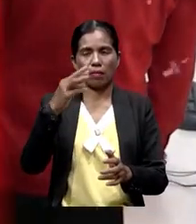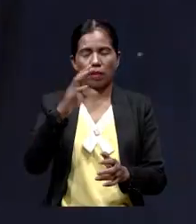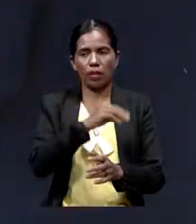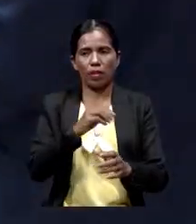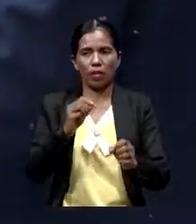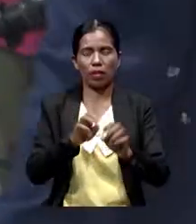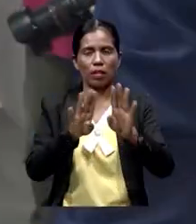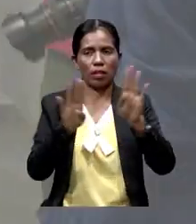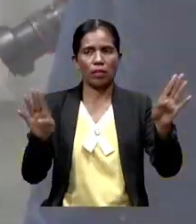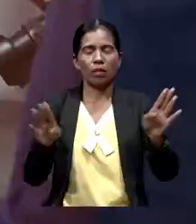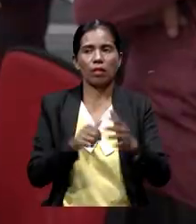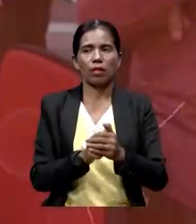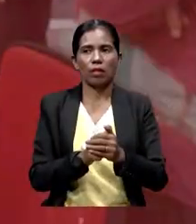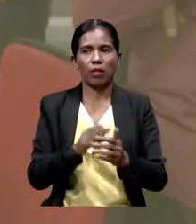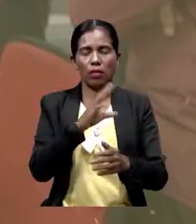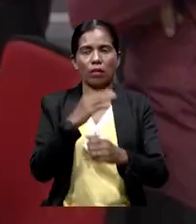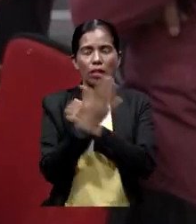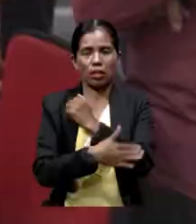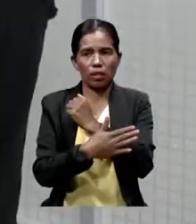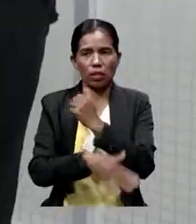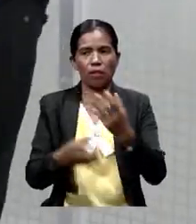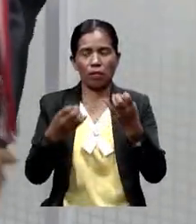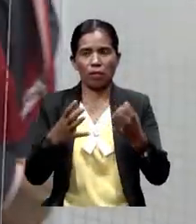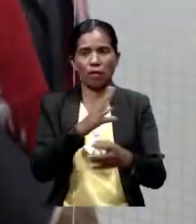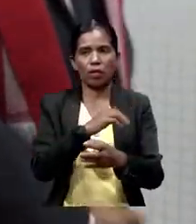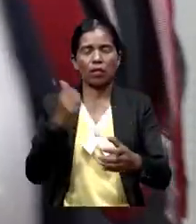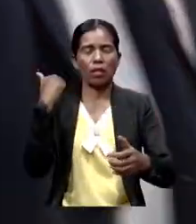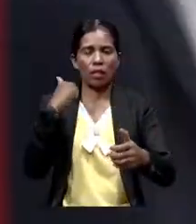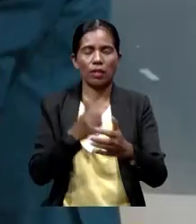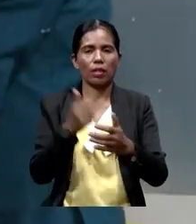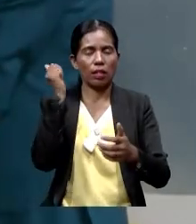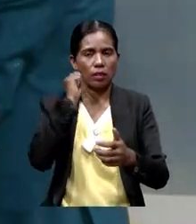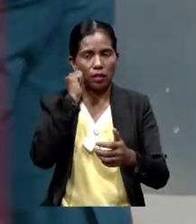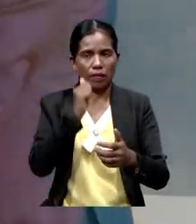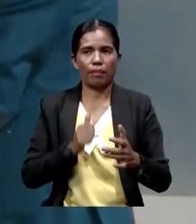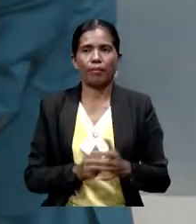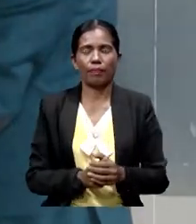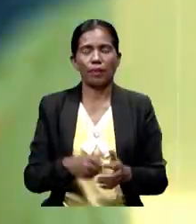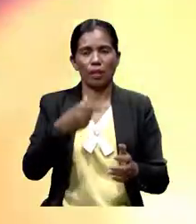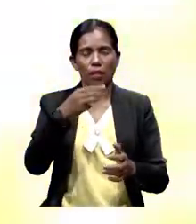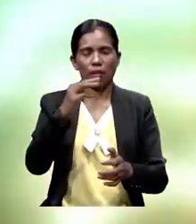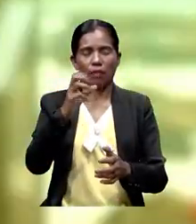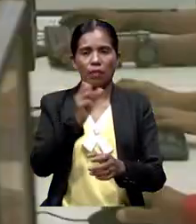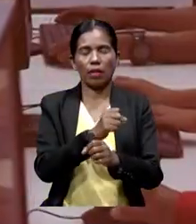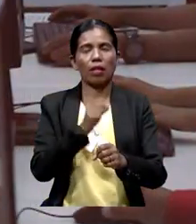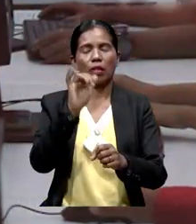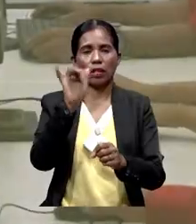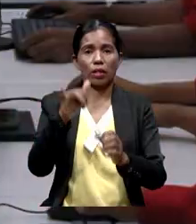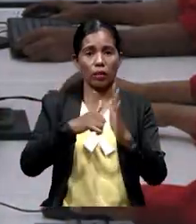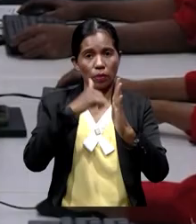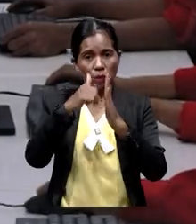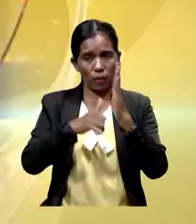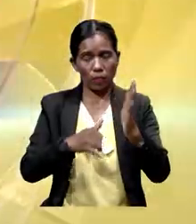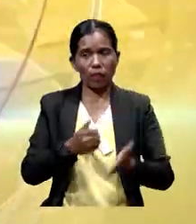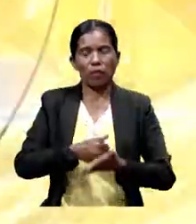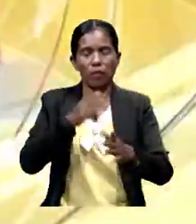cobre território nacional, no mos nação balon e sudoeste asiático no Pacífico. Gemen mos canal YouTube ato facilita Timoroan